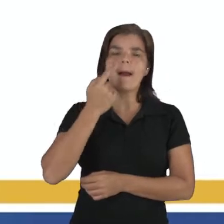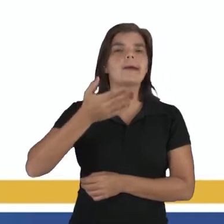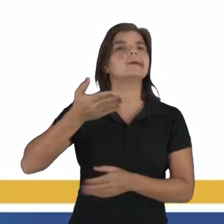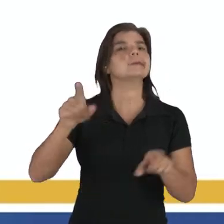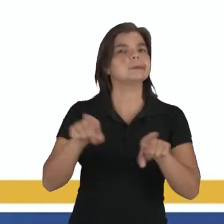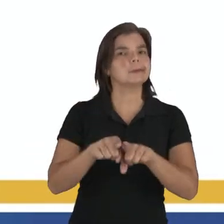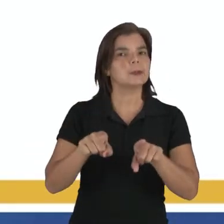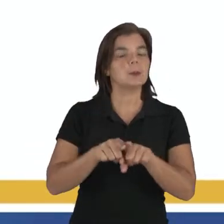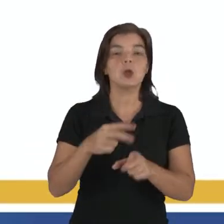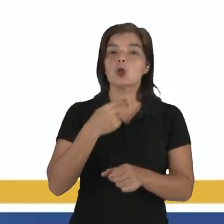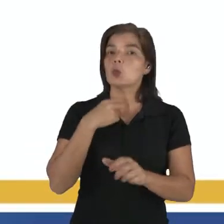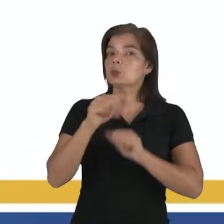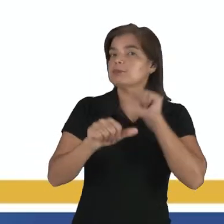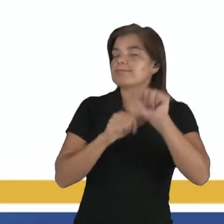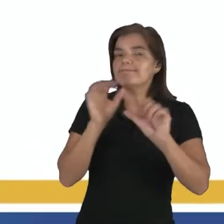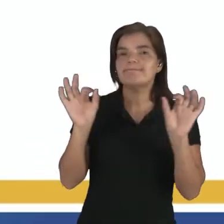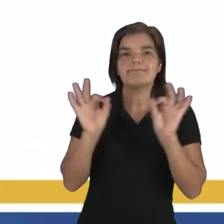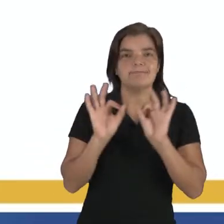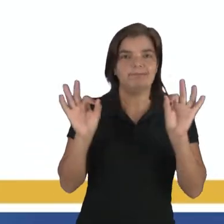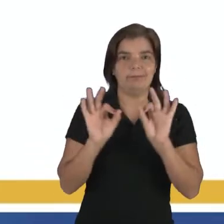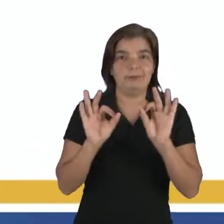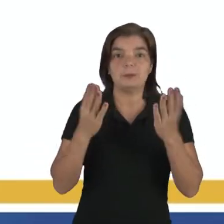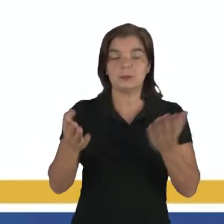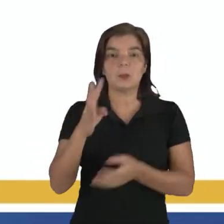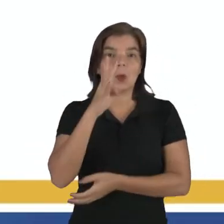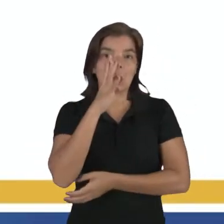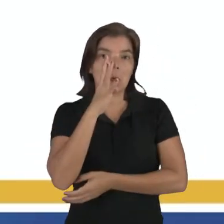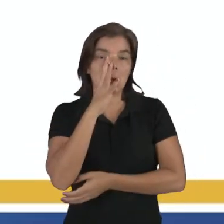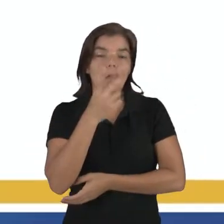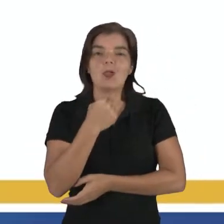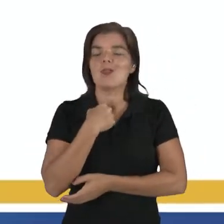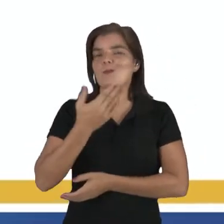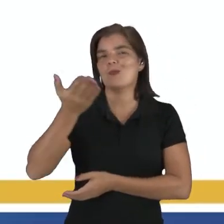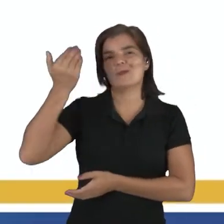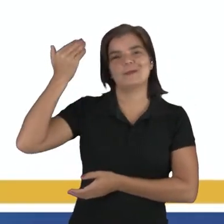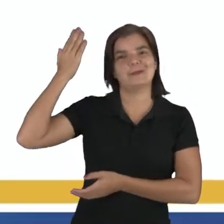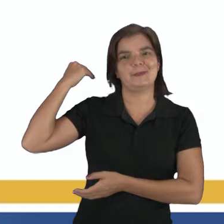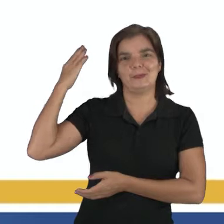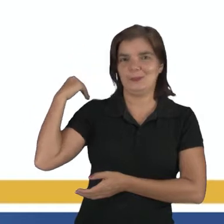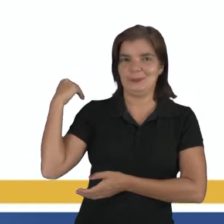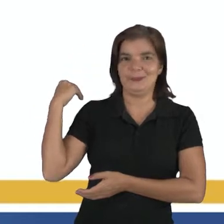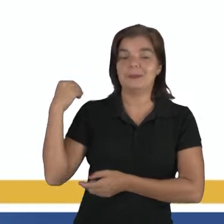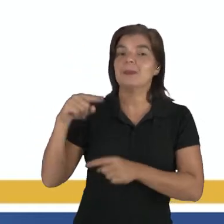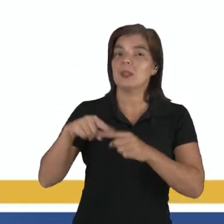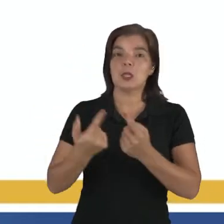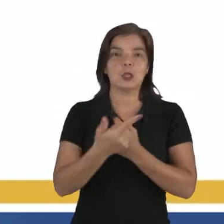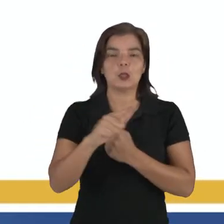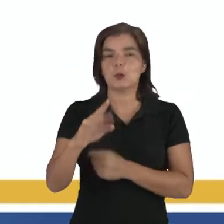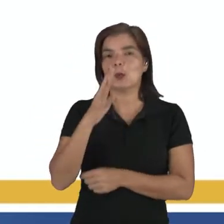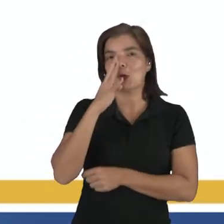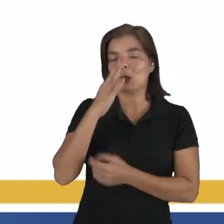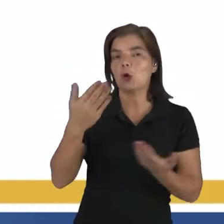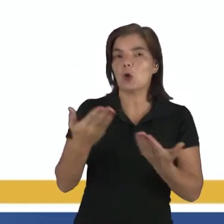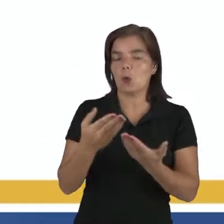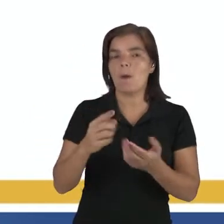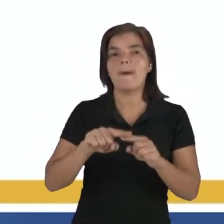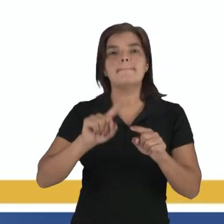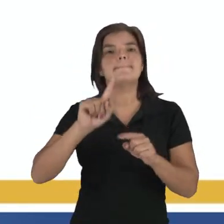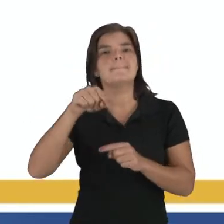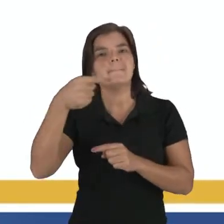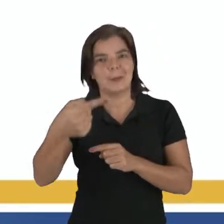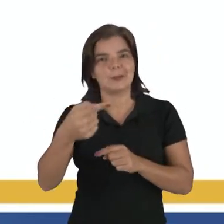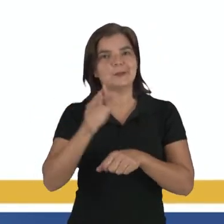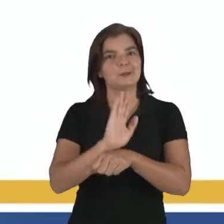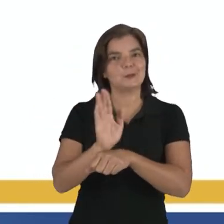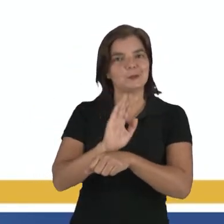no passado e que eu não posso mais modificar. Então, eu assisti, eu não posso voltar lá no passado e não ter assistido, ou então assistido mais de um